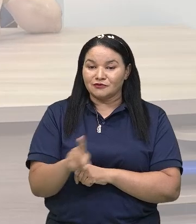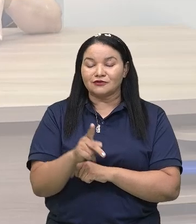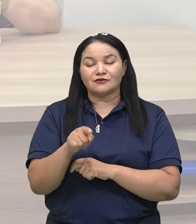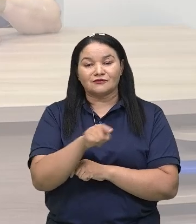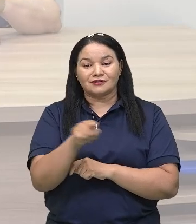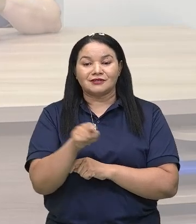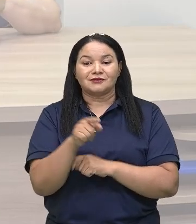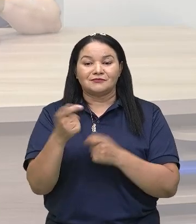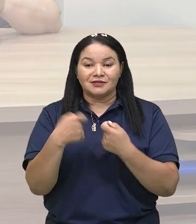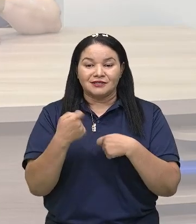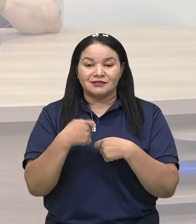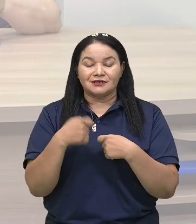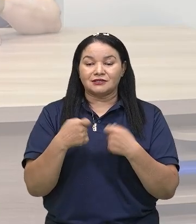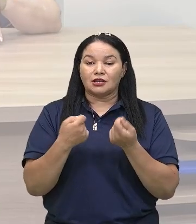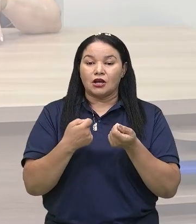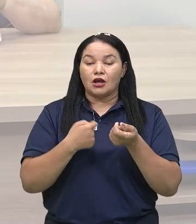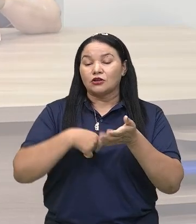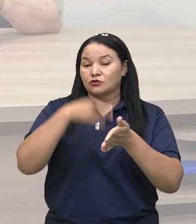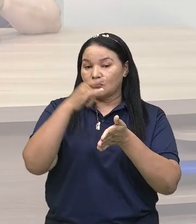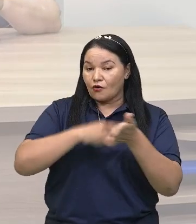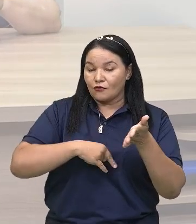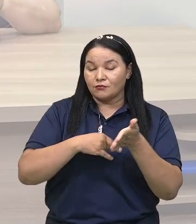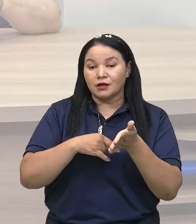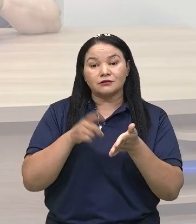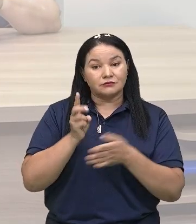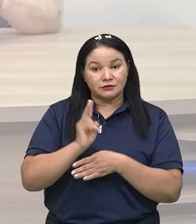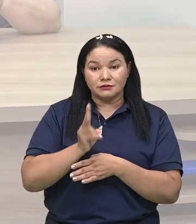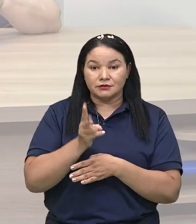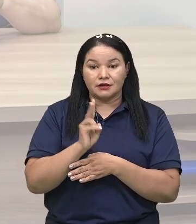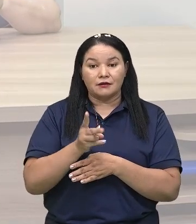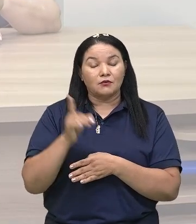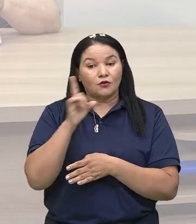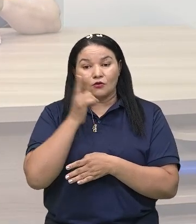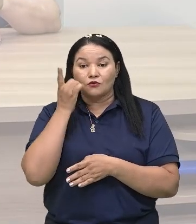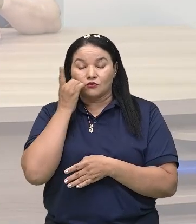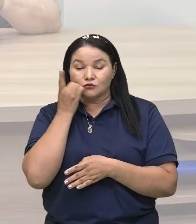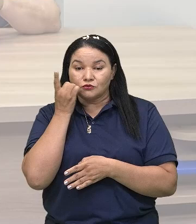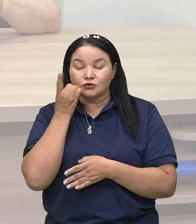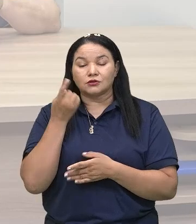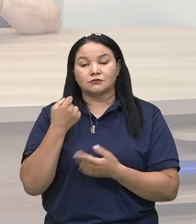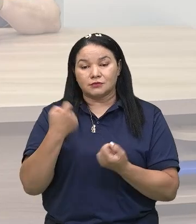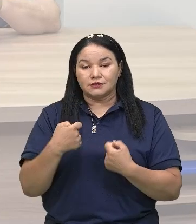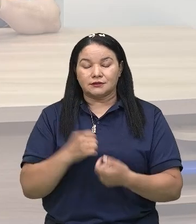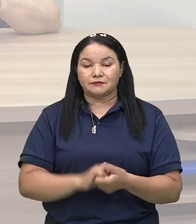estejam com esse documento na mão de vocês diariamente. Okay?